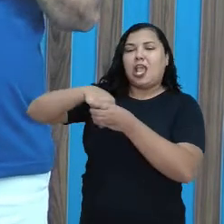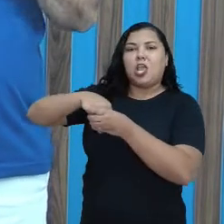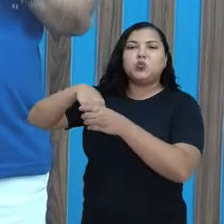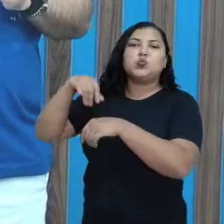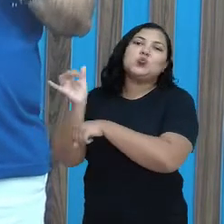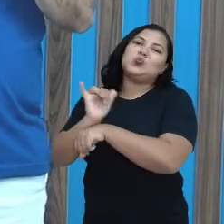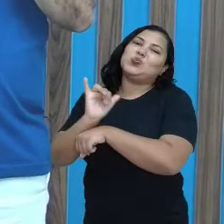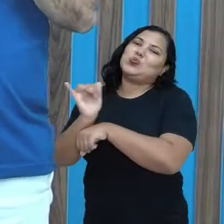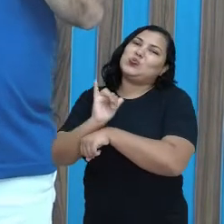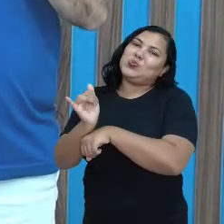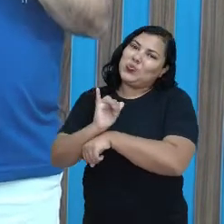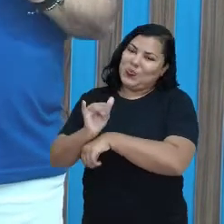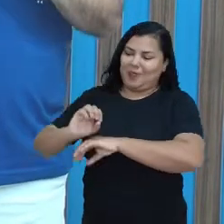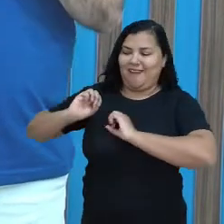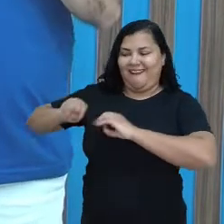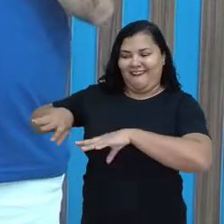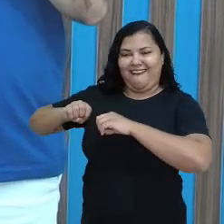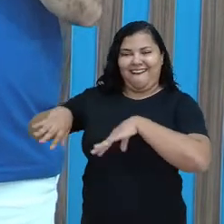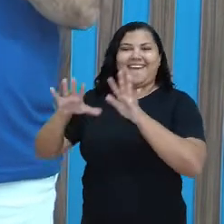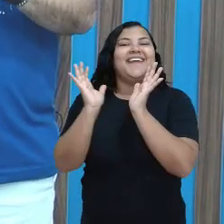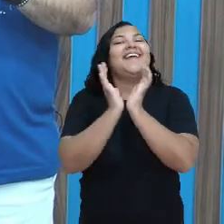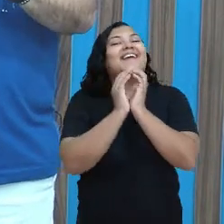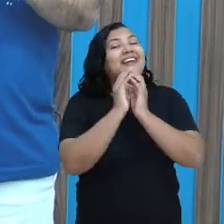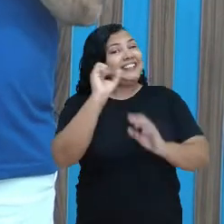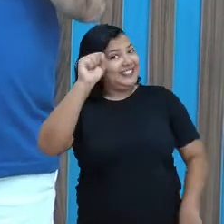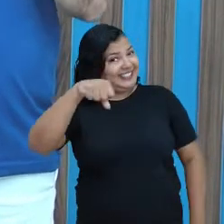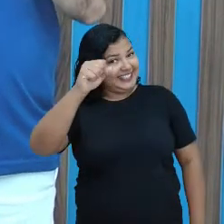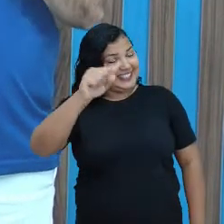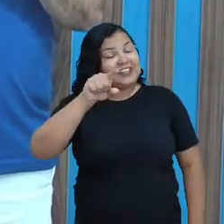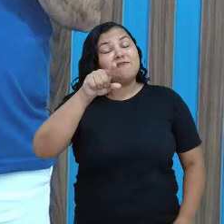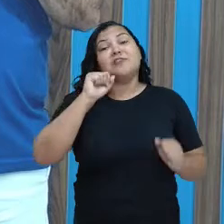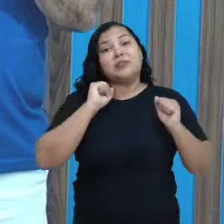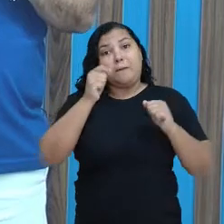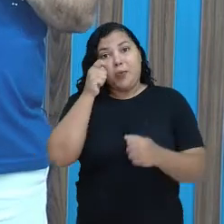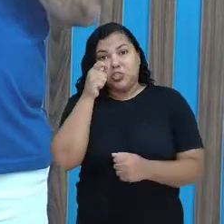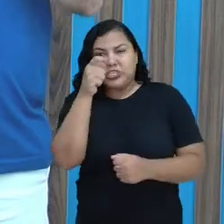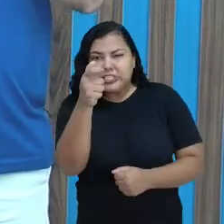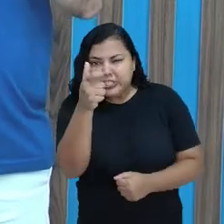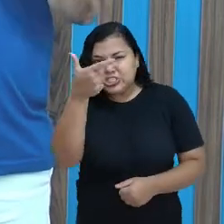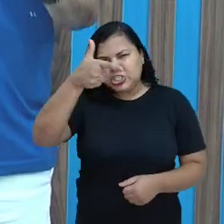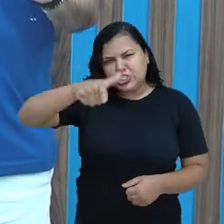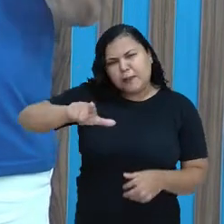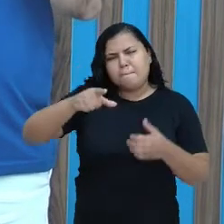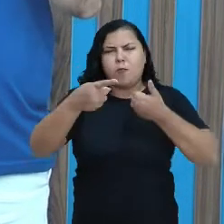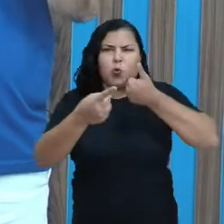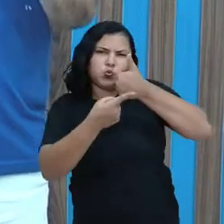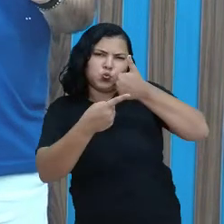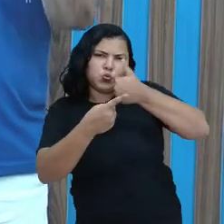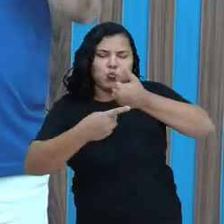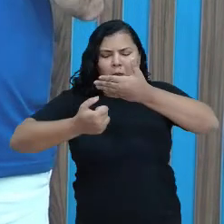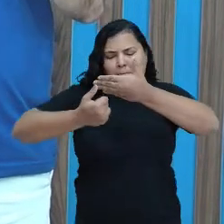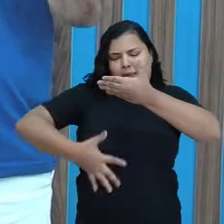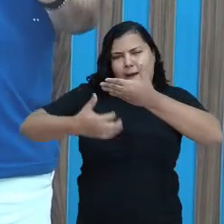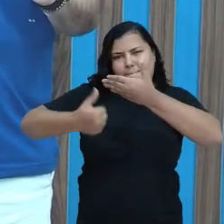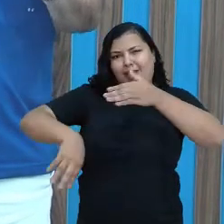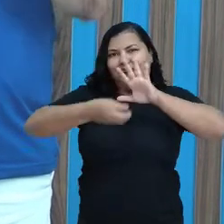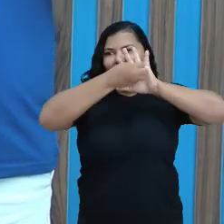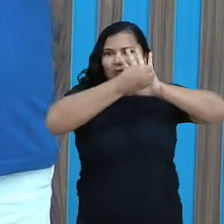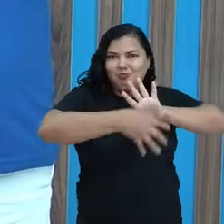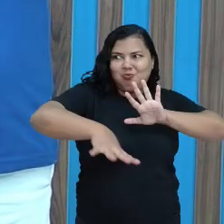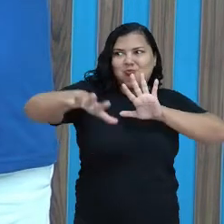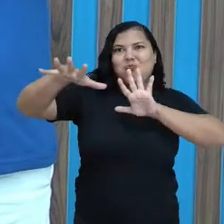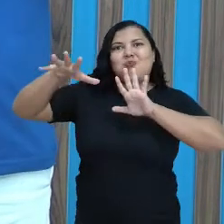no canal do Educa Recife no YouTube, que você pode acessar, curtir, comentar,